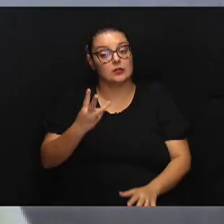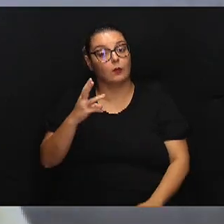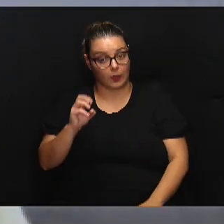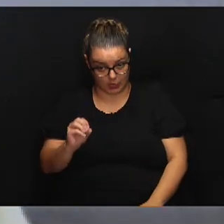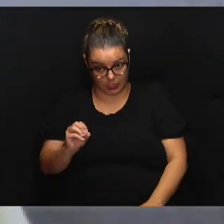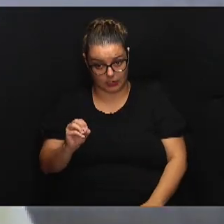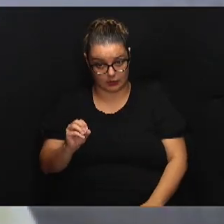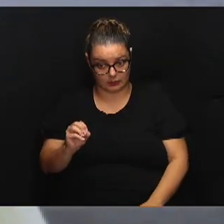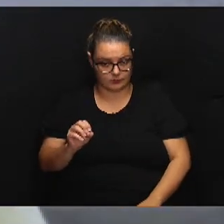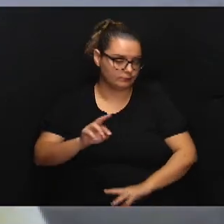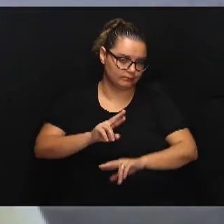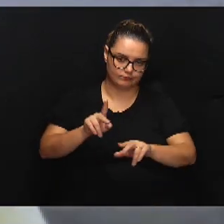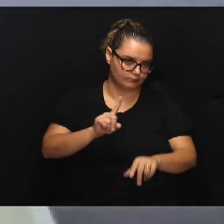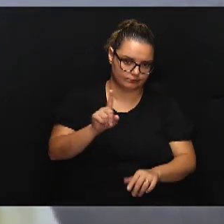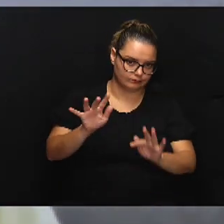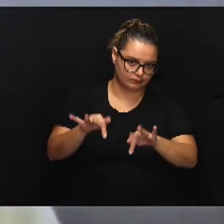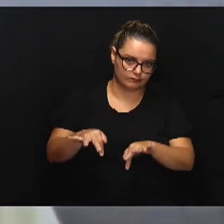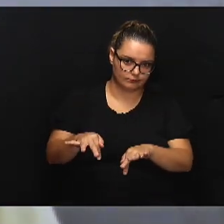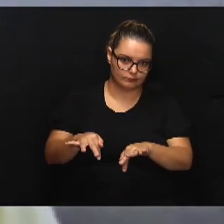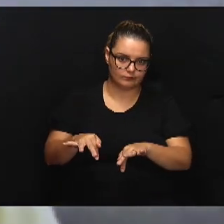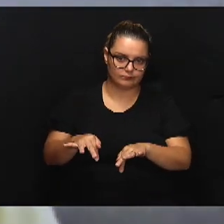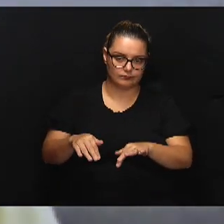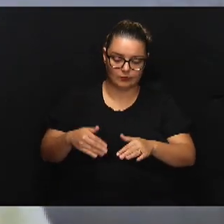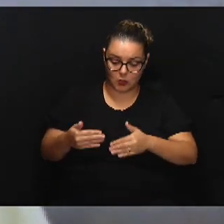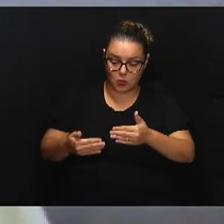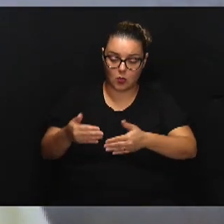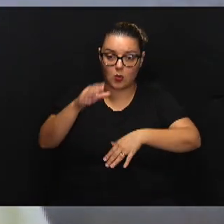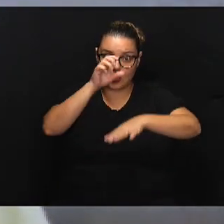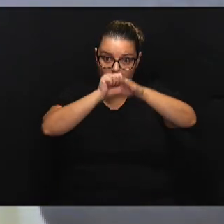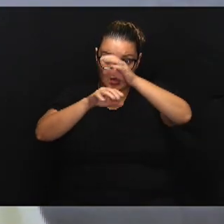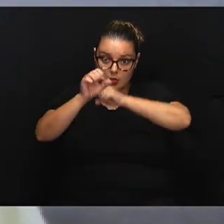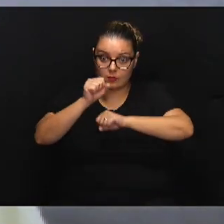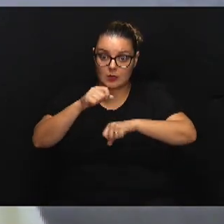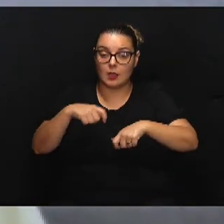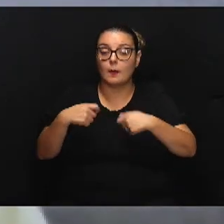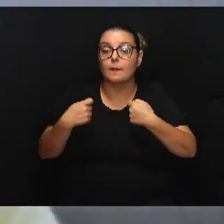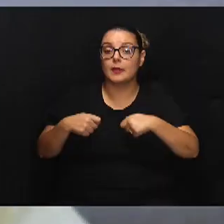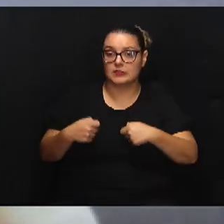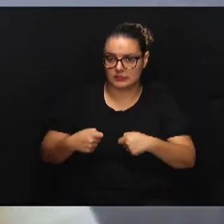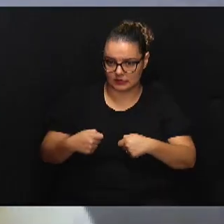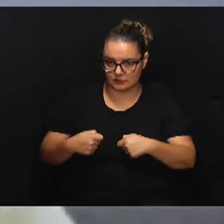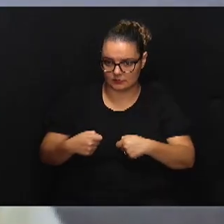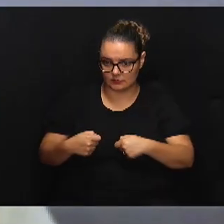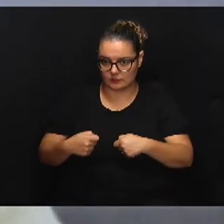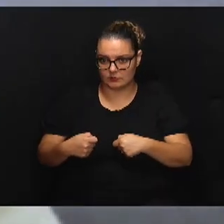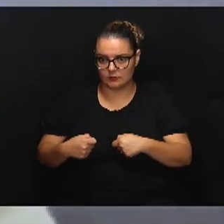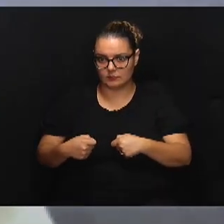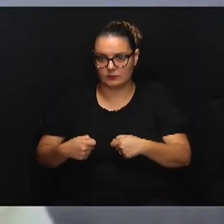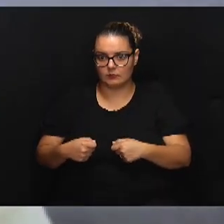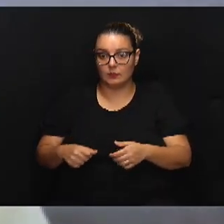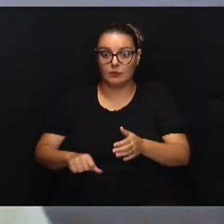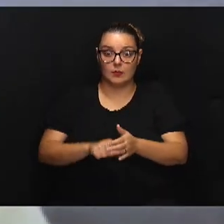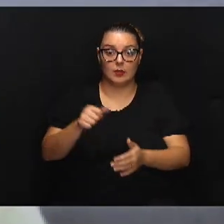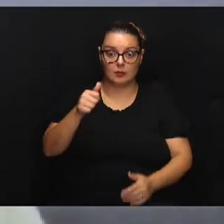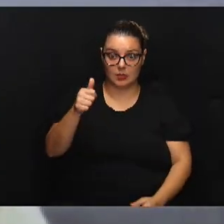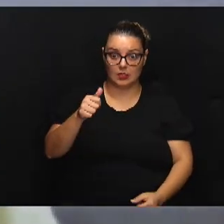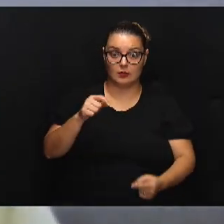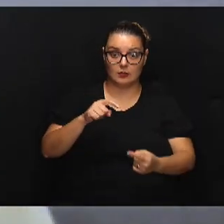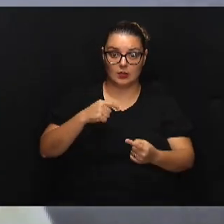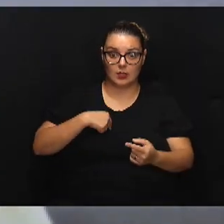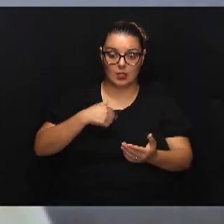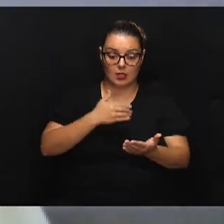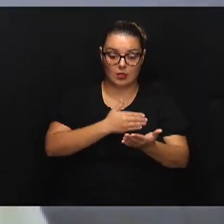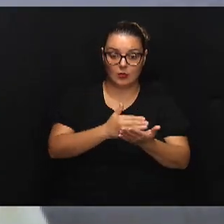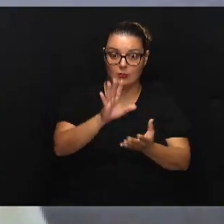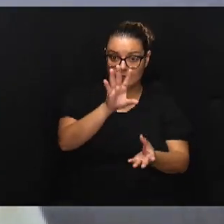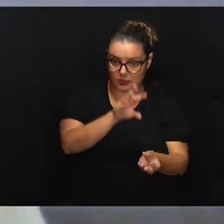vai terminar. Porque o processo de aprender necessita de, primeiro, eu inicio e